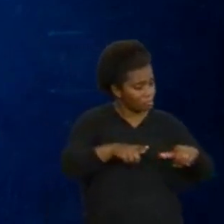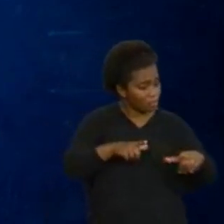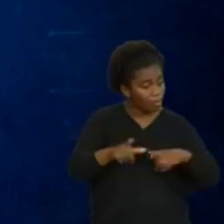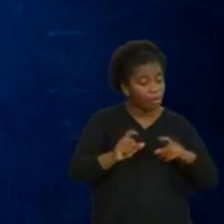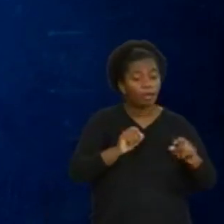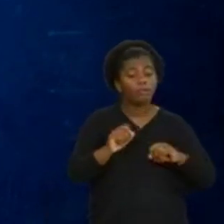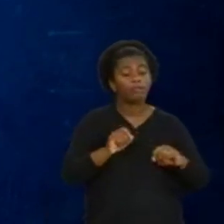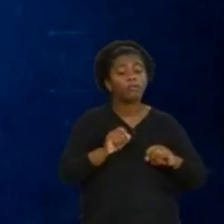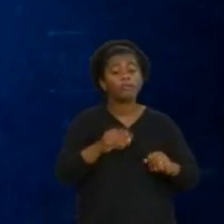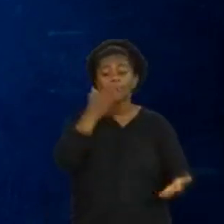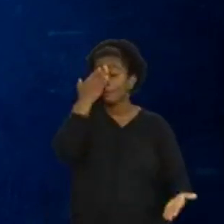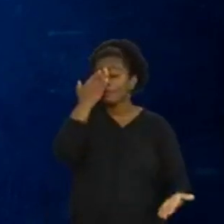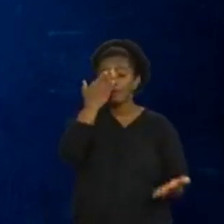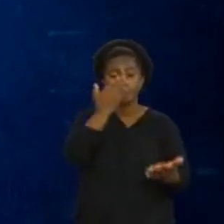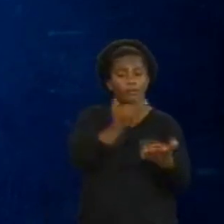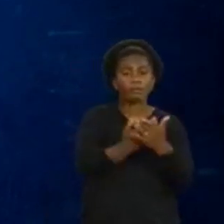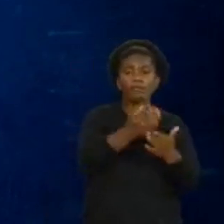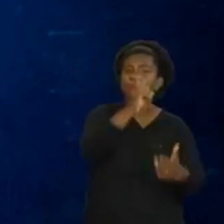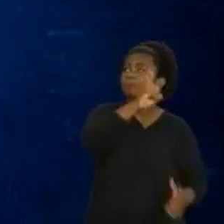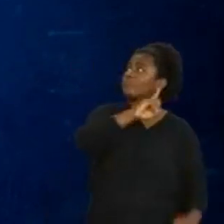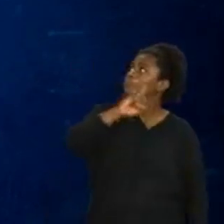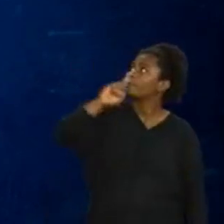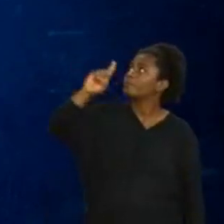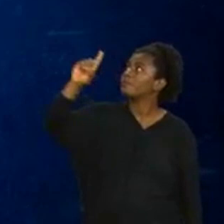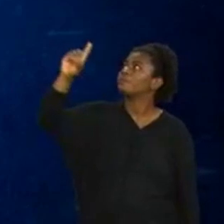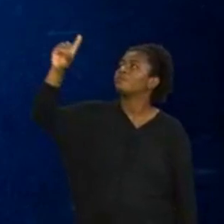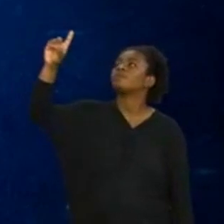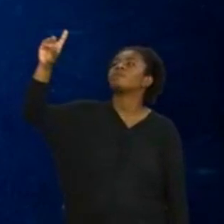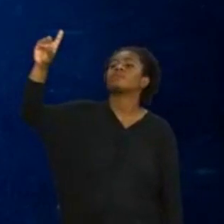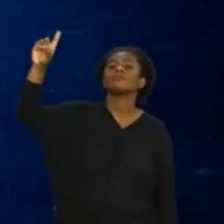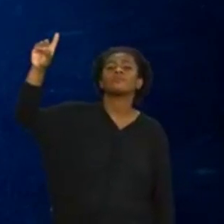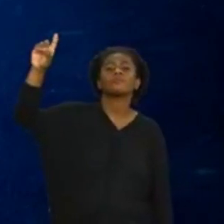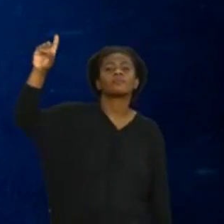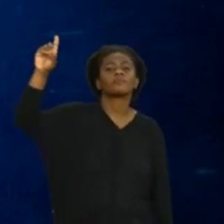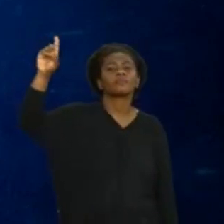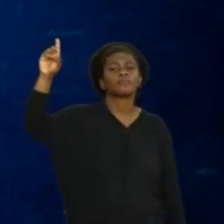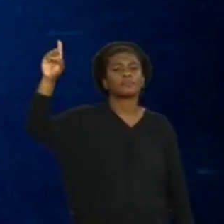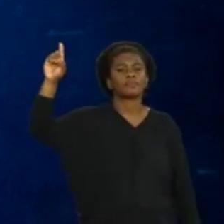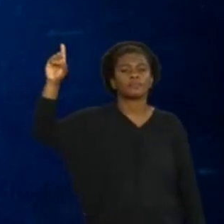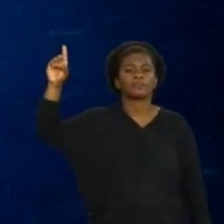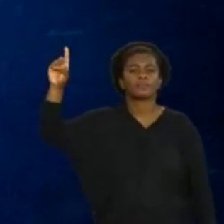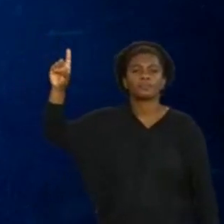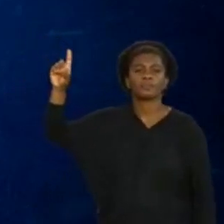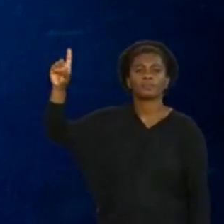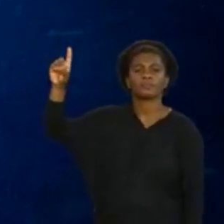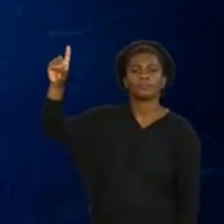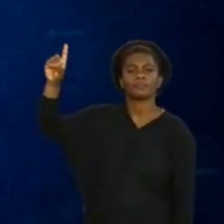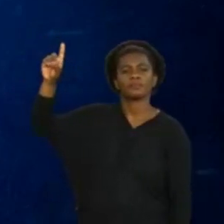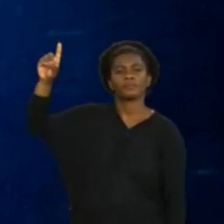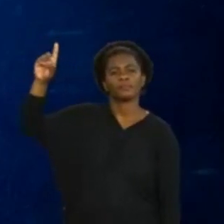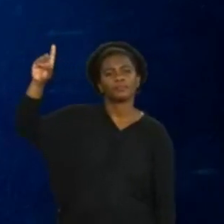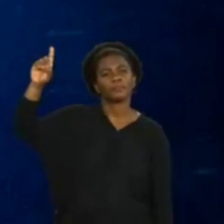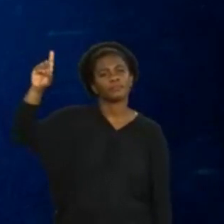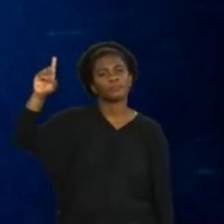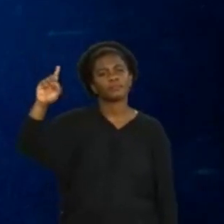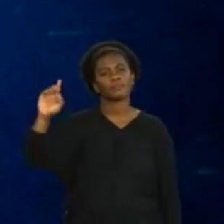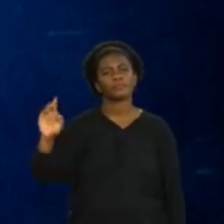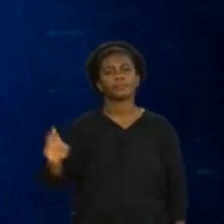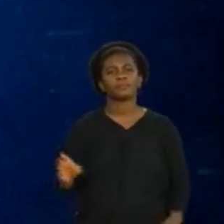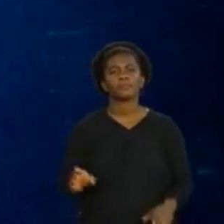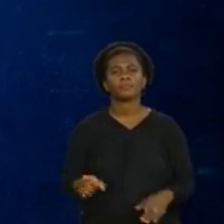teu trabalho é descansar em mim. Não tenhas quando